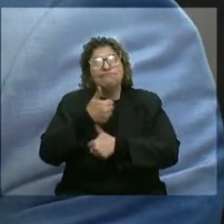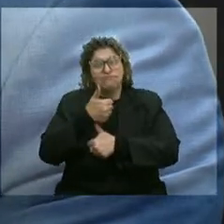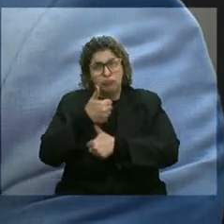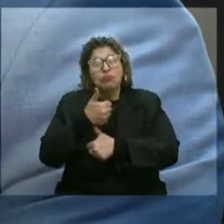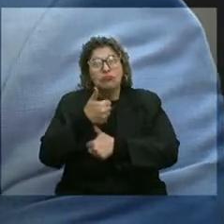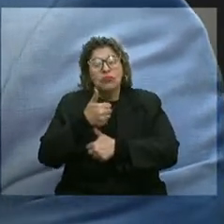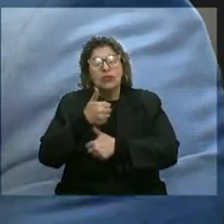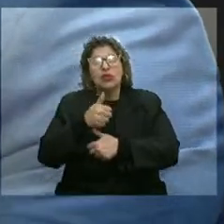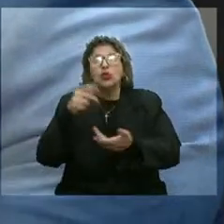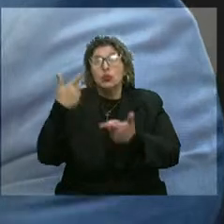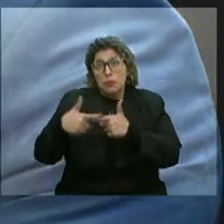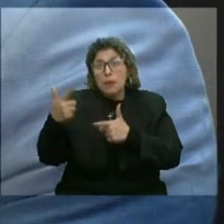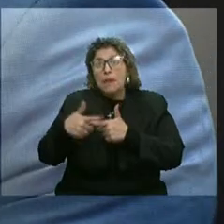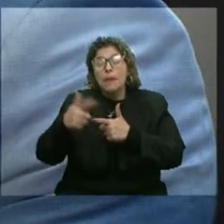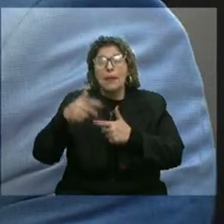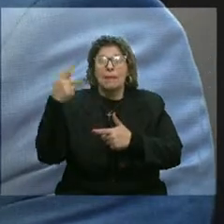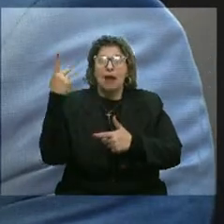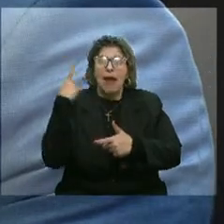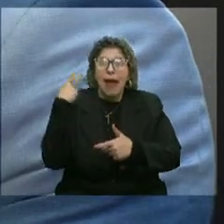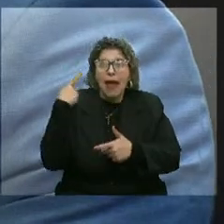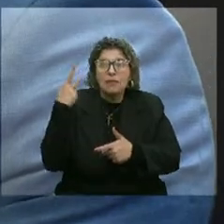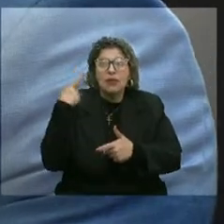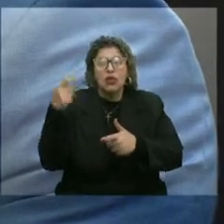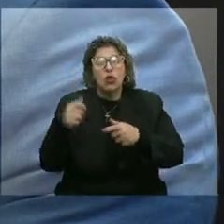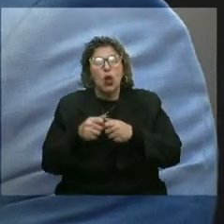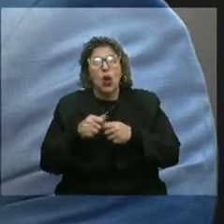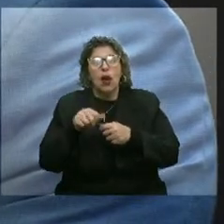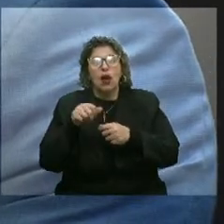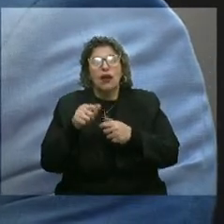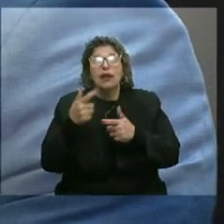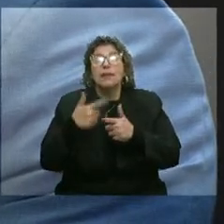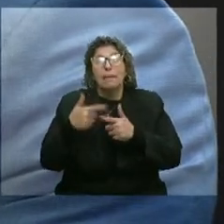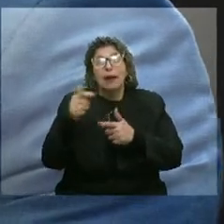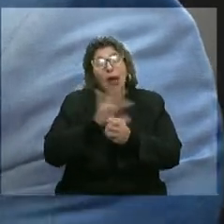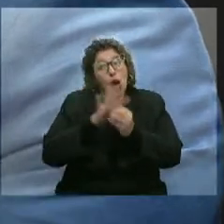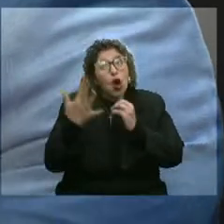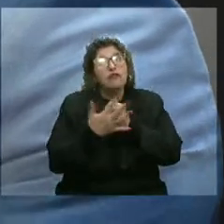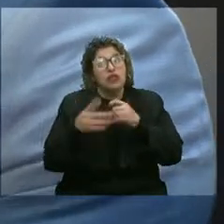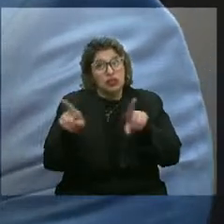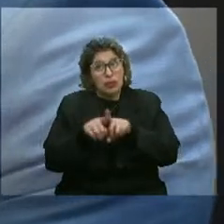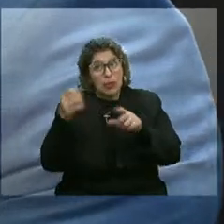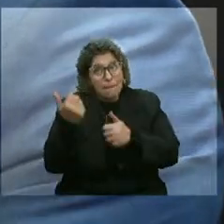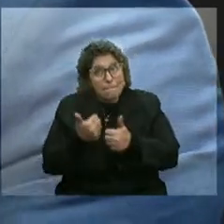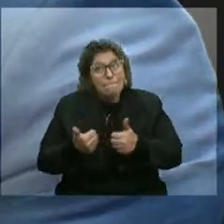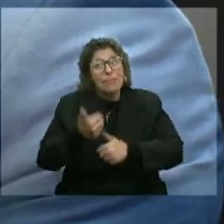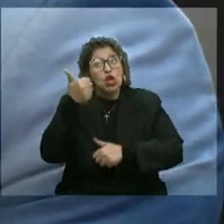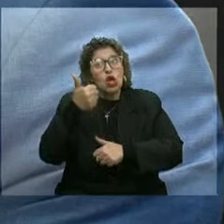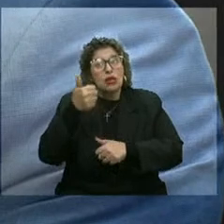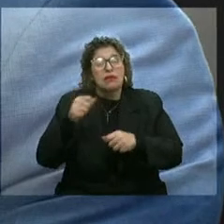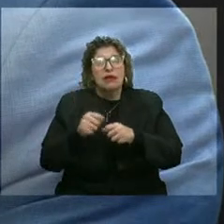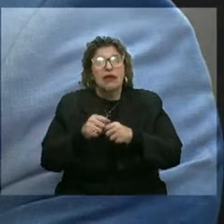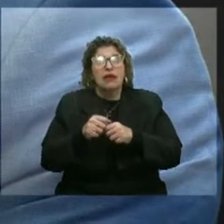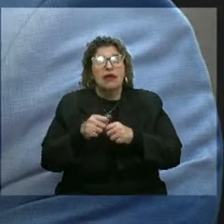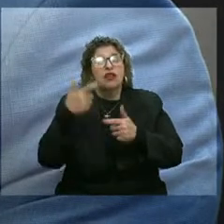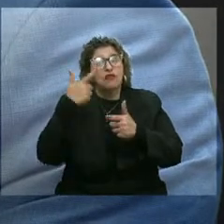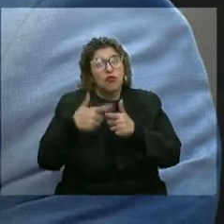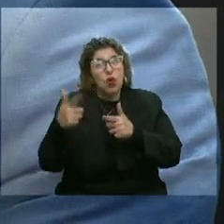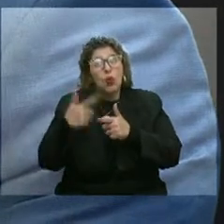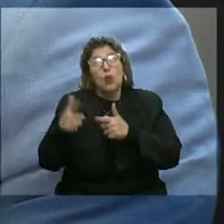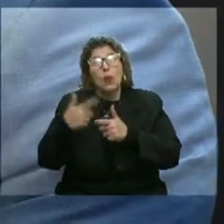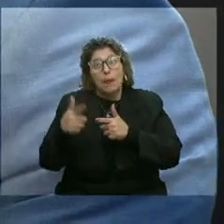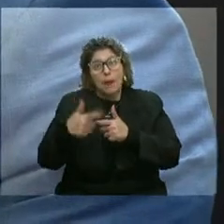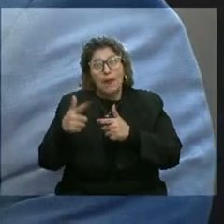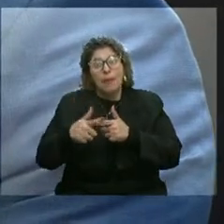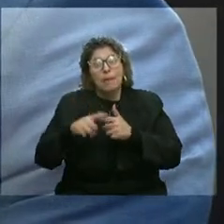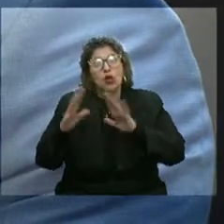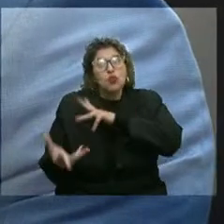das síndromes respiratórias virais, entre as quais a COVID-19, principalmente a COVID-19, que foi o grande motivo aí